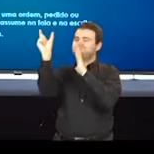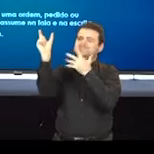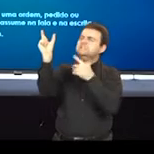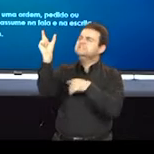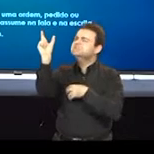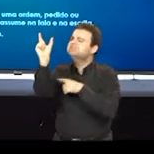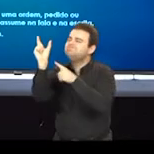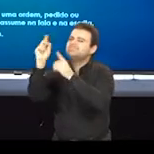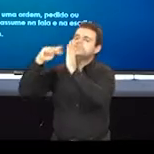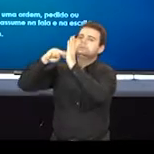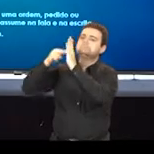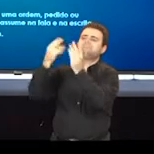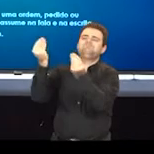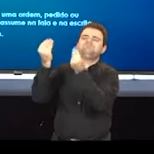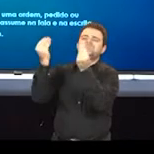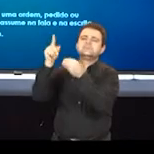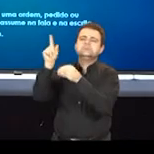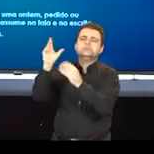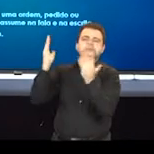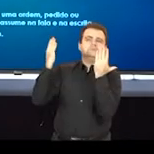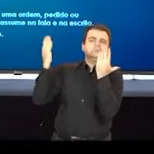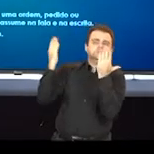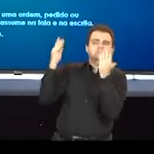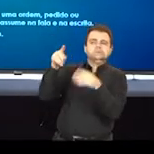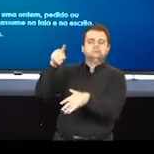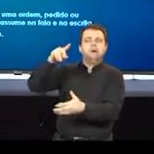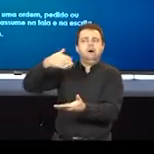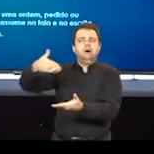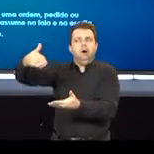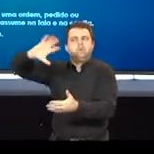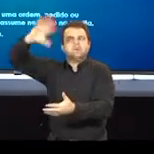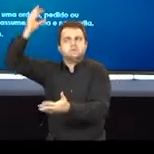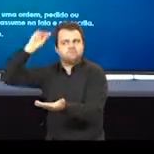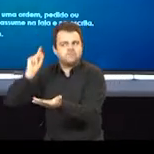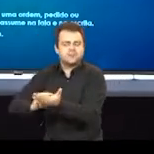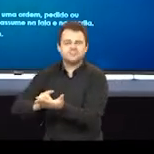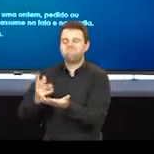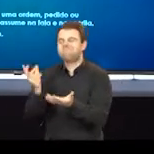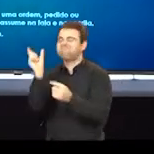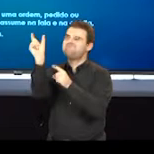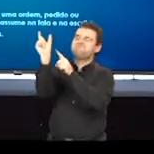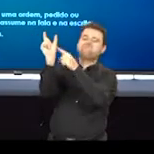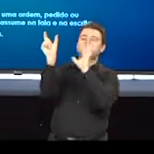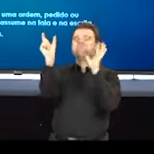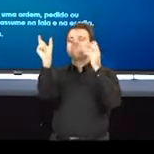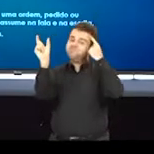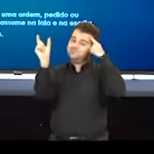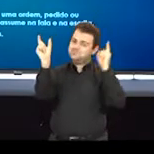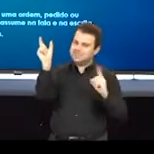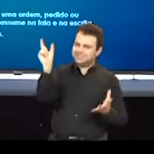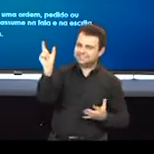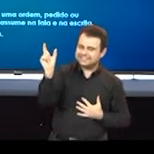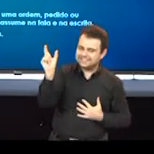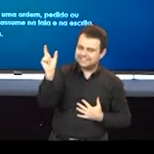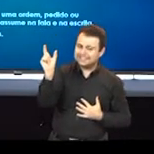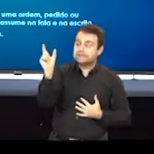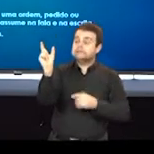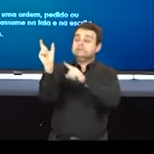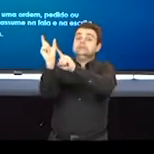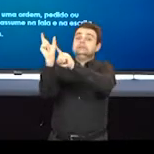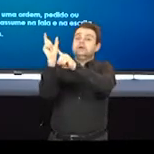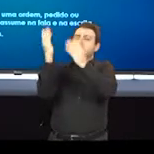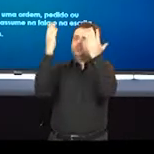é correto, não é certo que isso aconteça. Então, você já sabe que o verbo que expressa dúvida é o